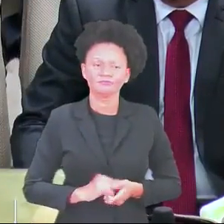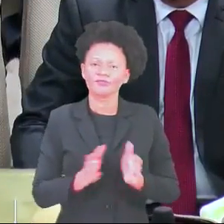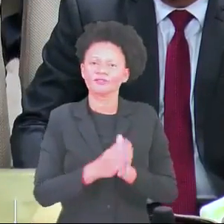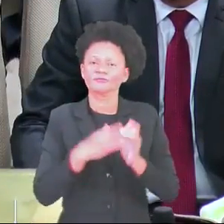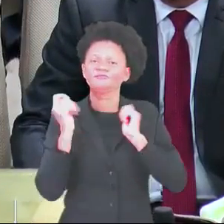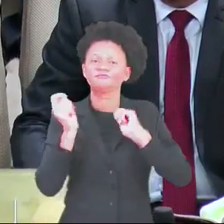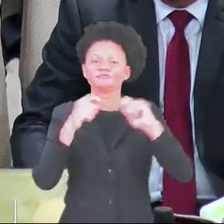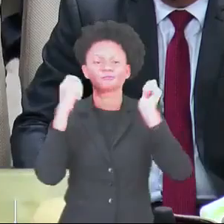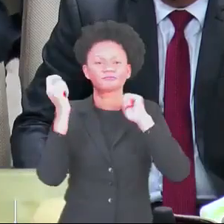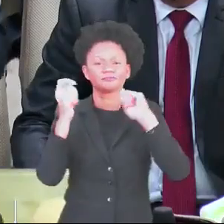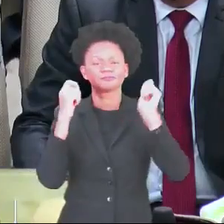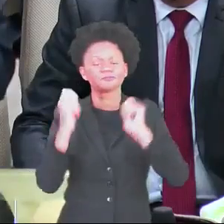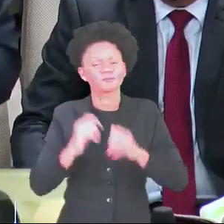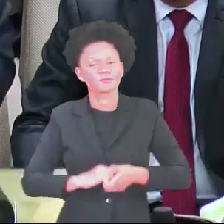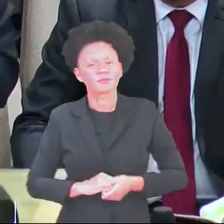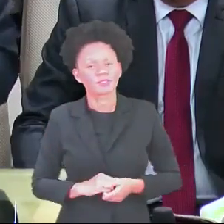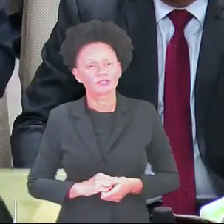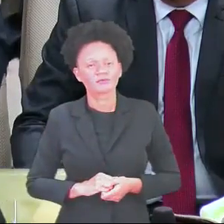Aleluia!